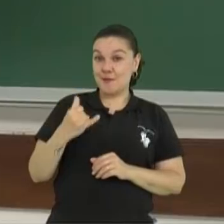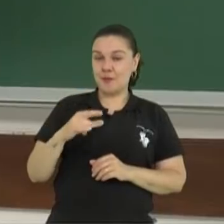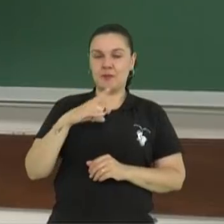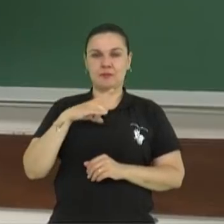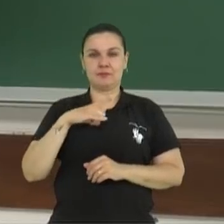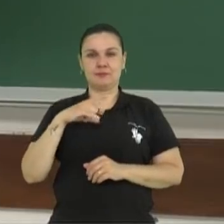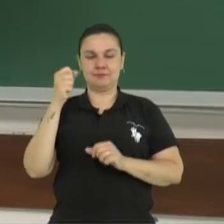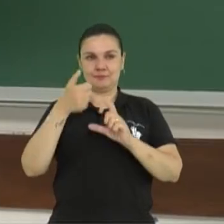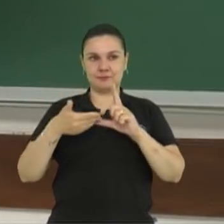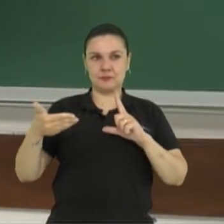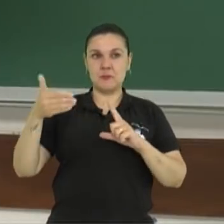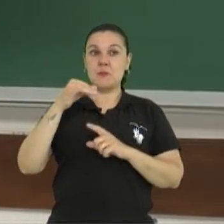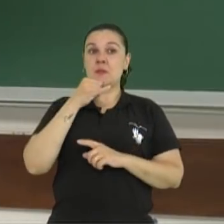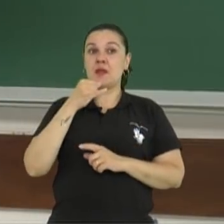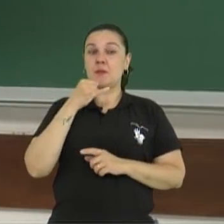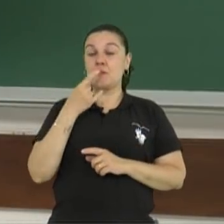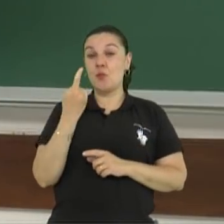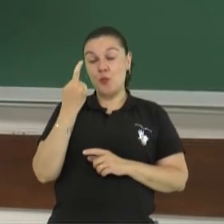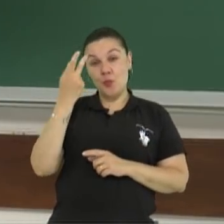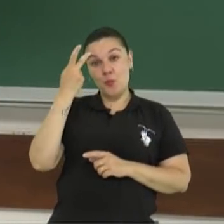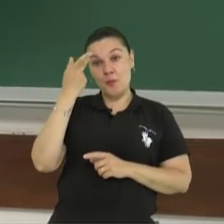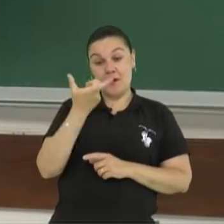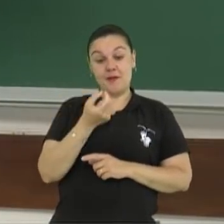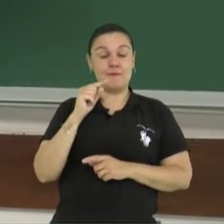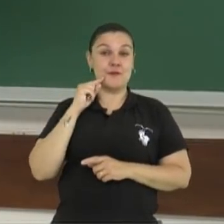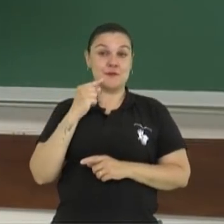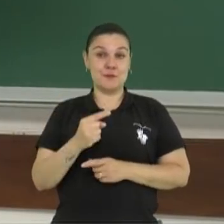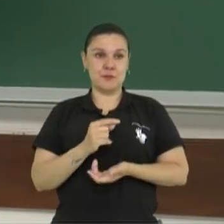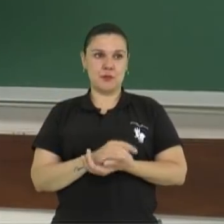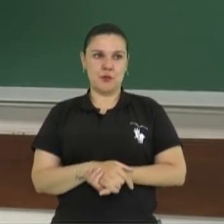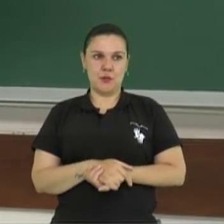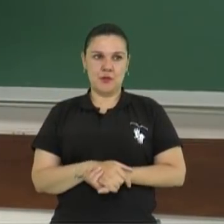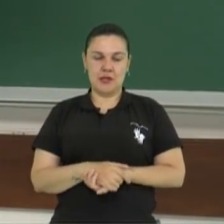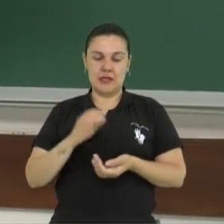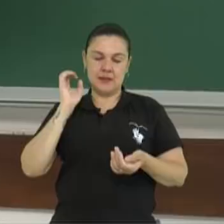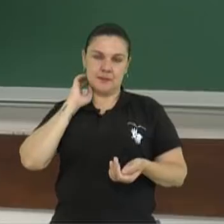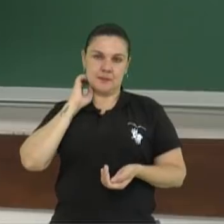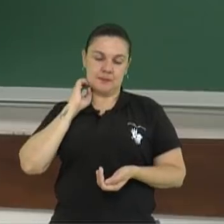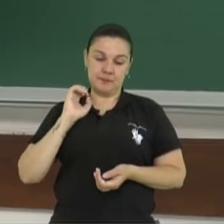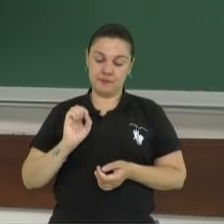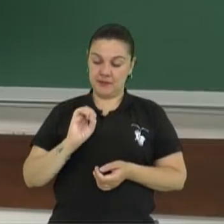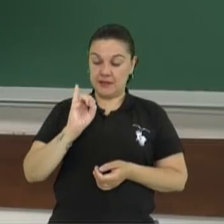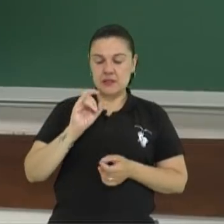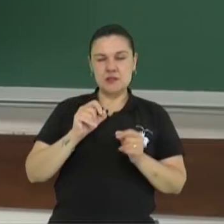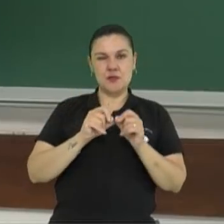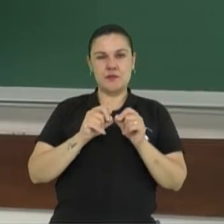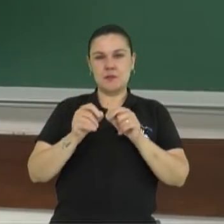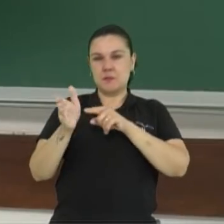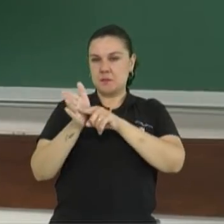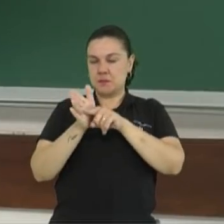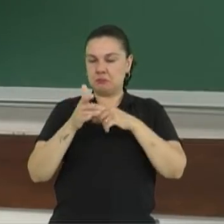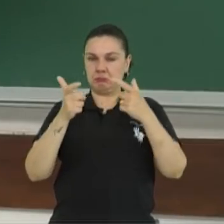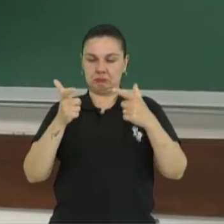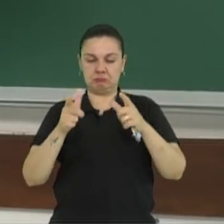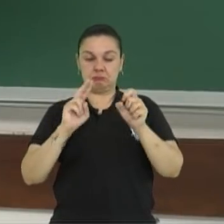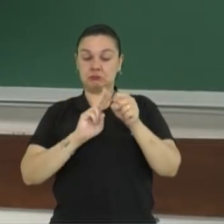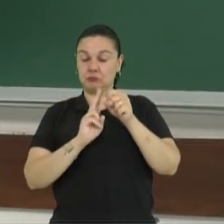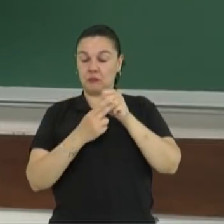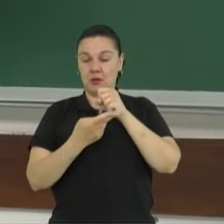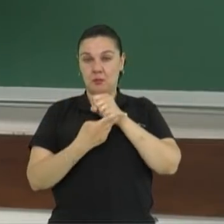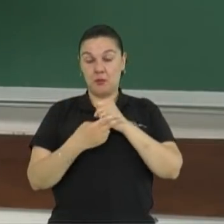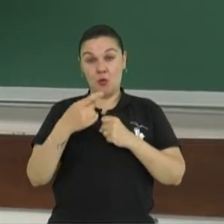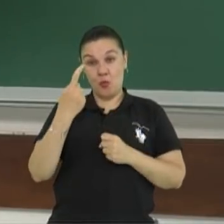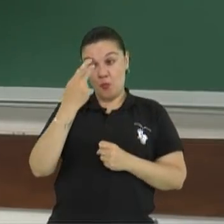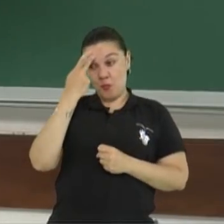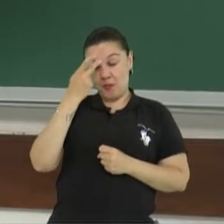vou ter no meu mapa. Por exemplo, uma escala 1 para 20 mil. Se eu estou ali vendo o mapa de um bairro numa escala